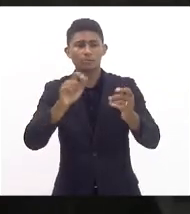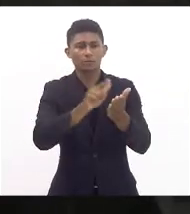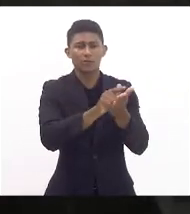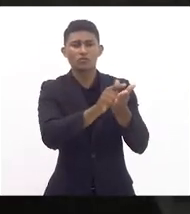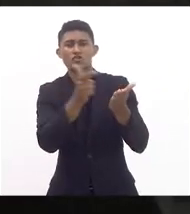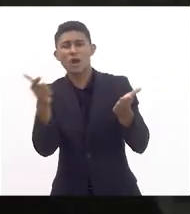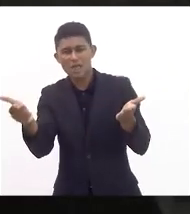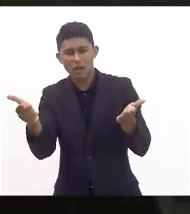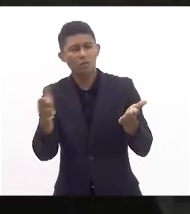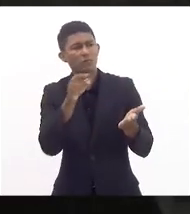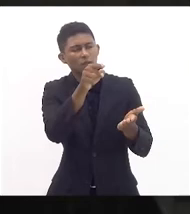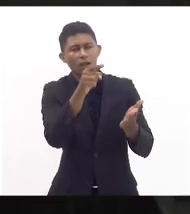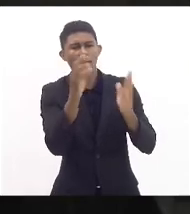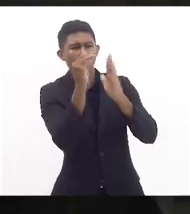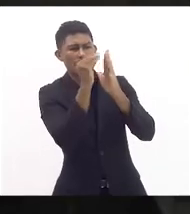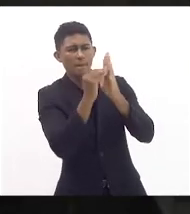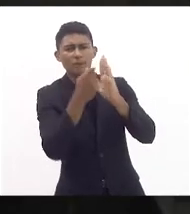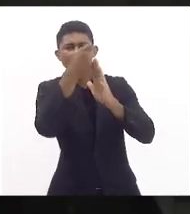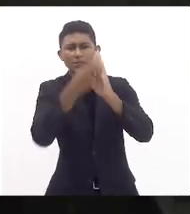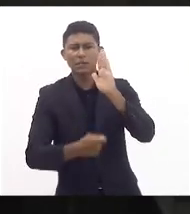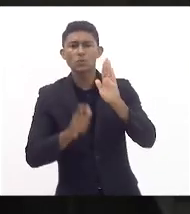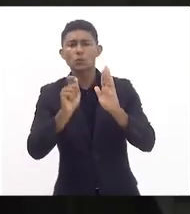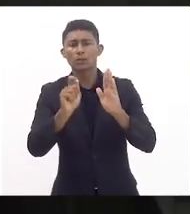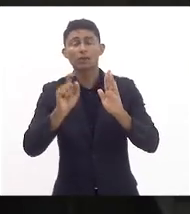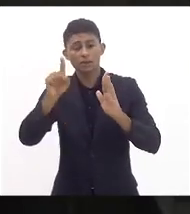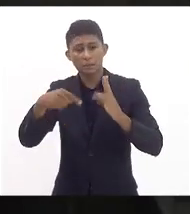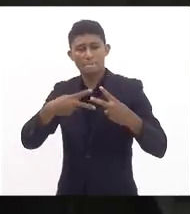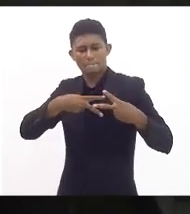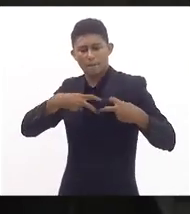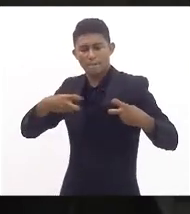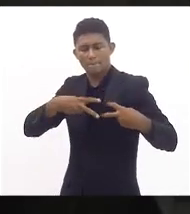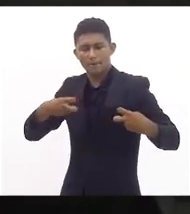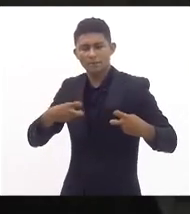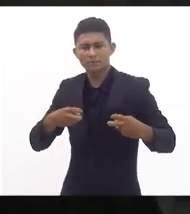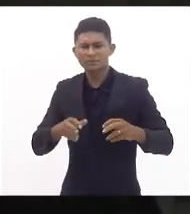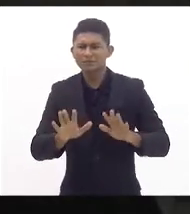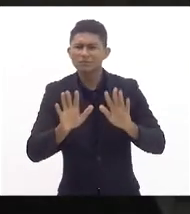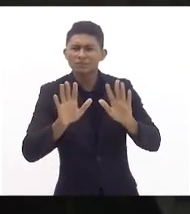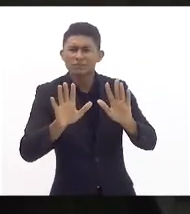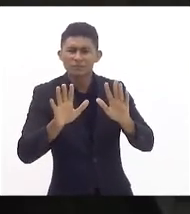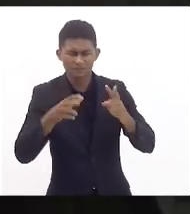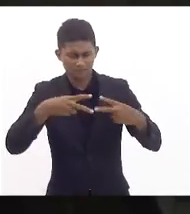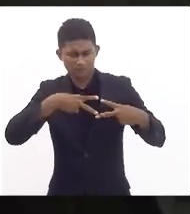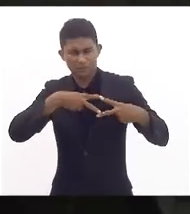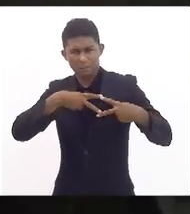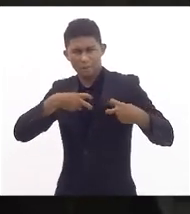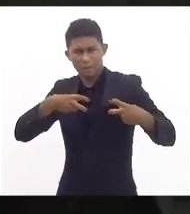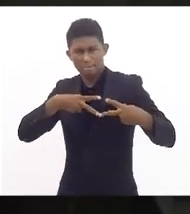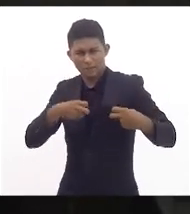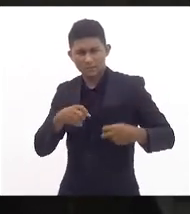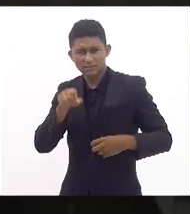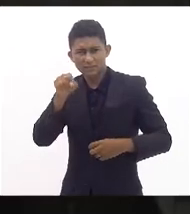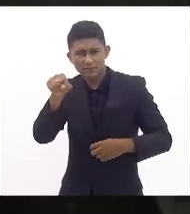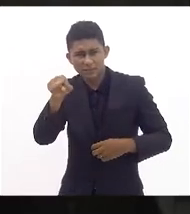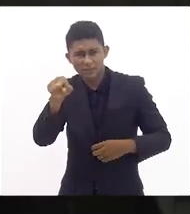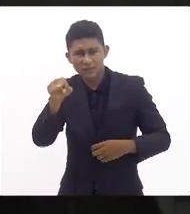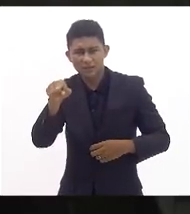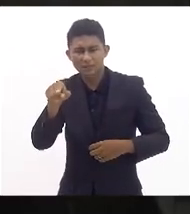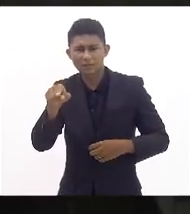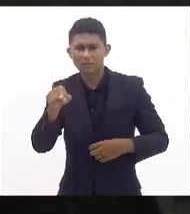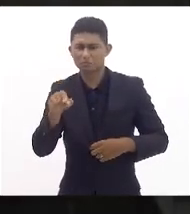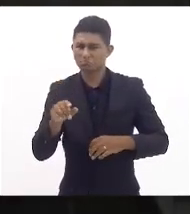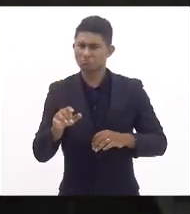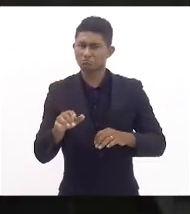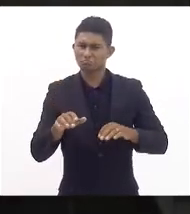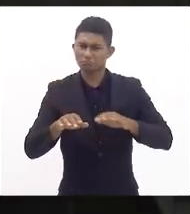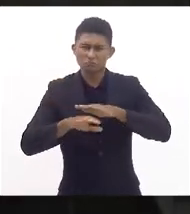a Petrobras, como a Petrobras fosse um ente que parasse no espaço